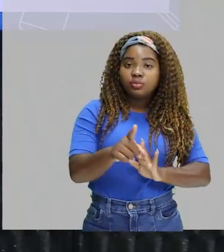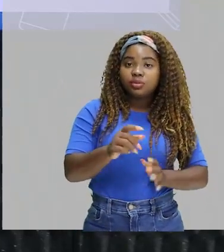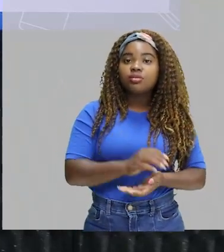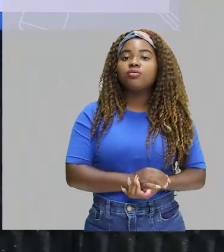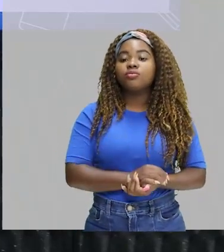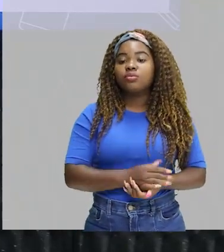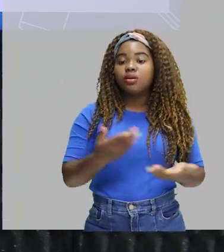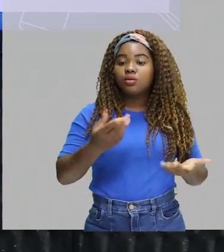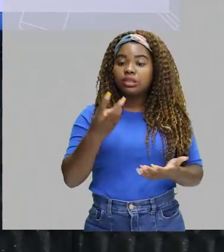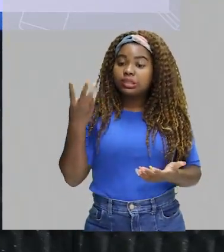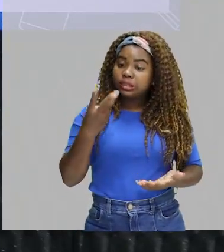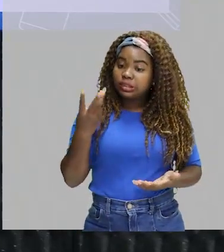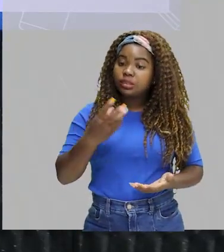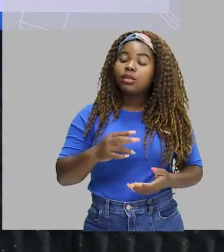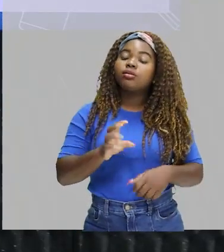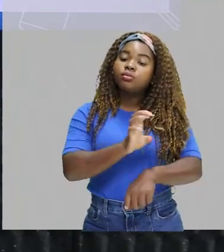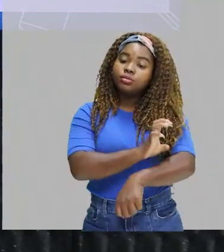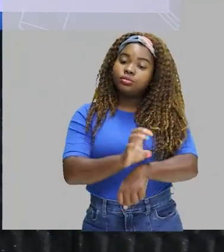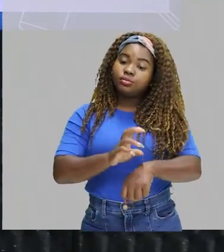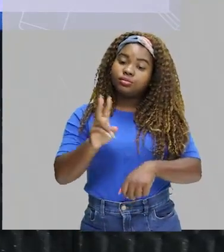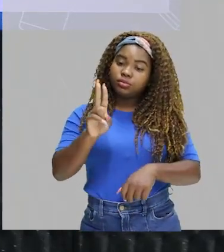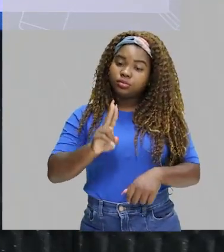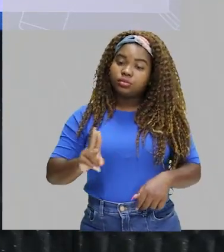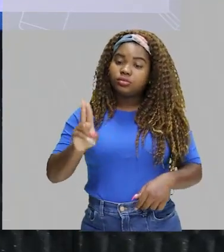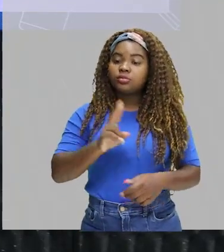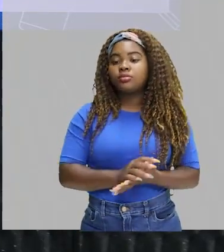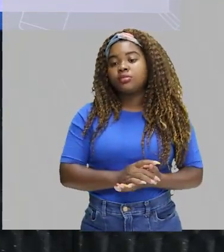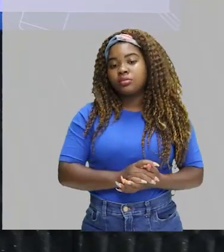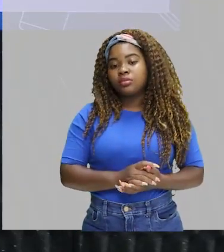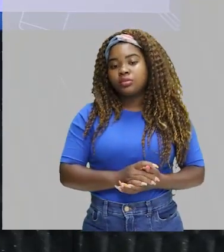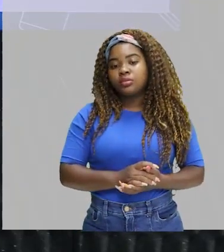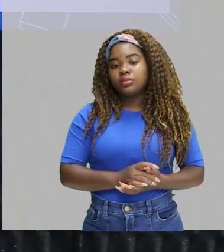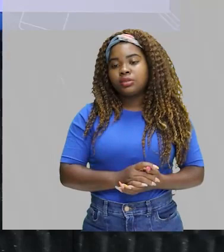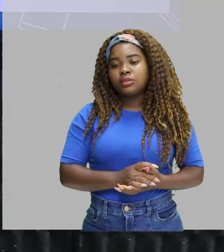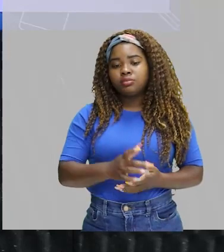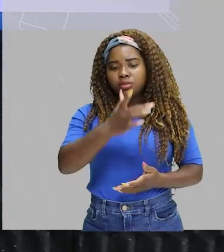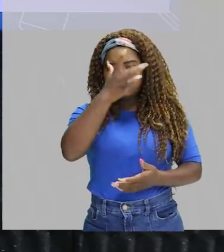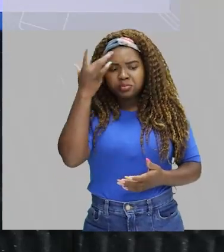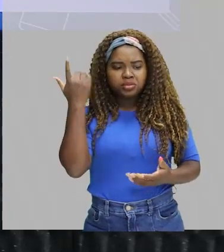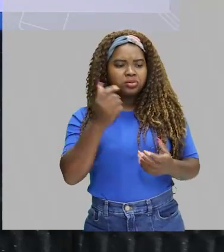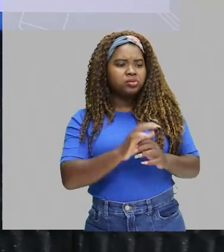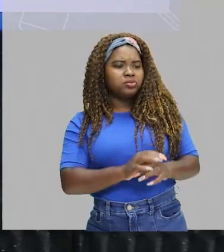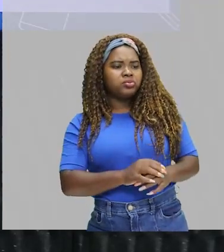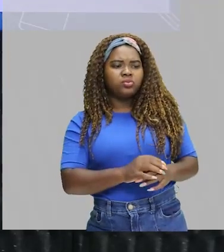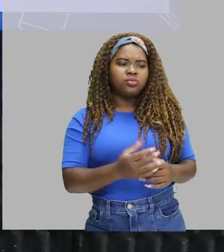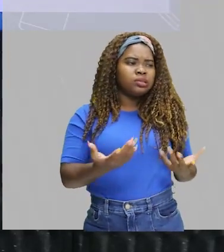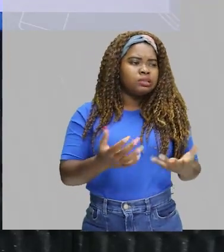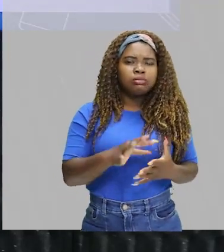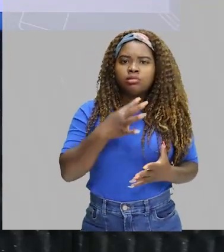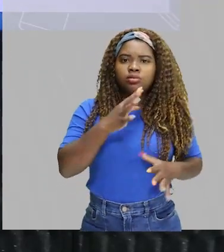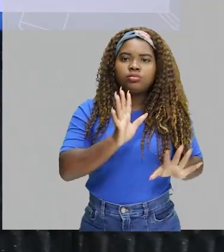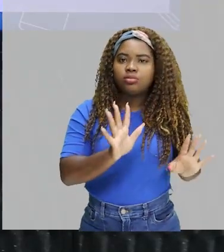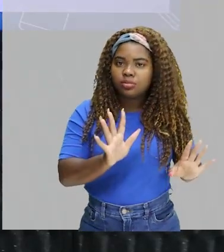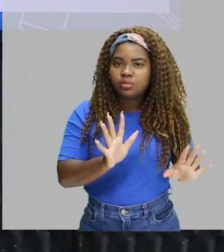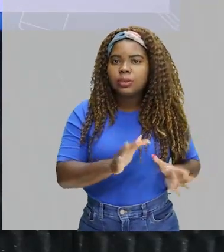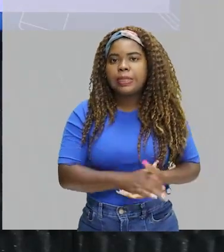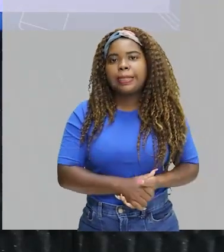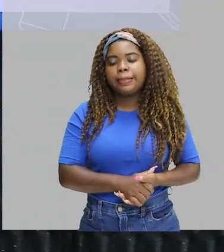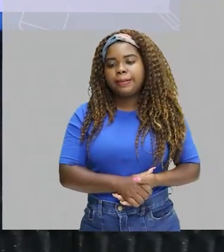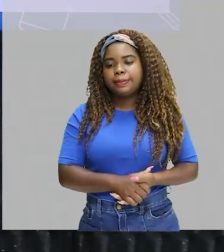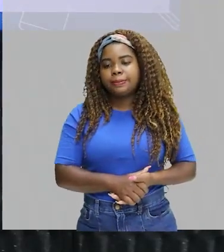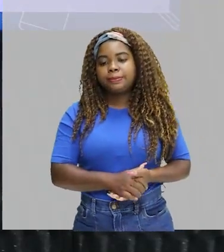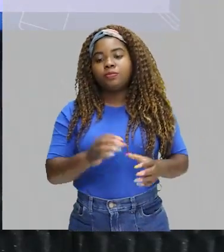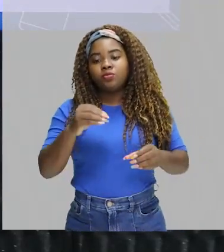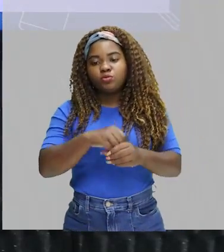terceira sobre a ética utilitarista, que para muitos é até uma novidade, muita gente nem sabia que existia. Tá? Dentro das